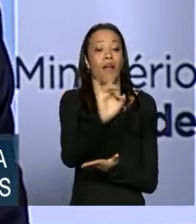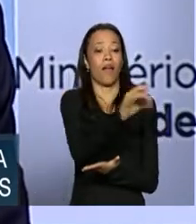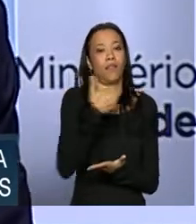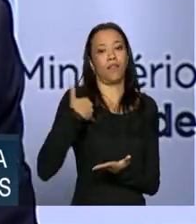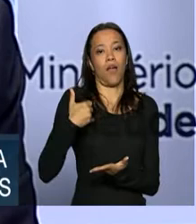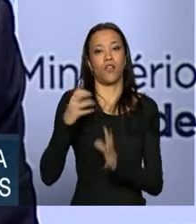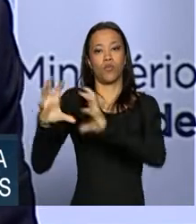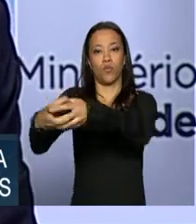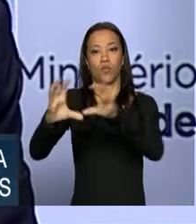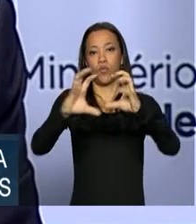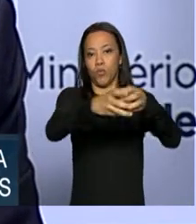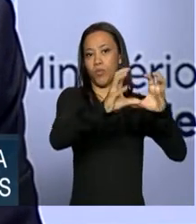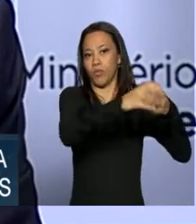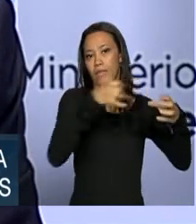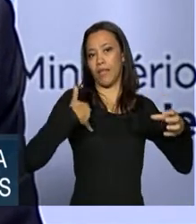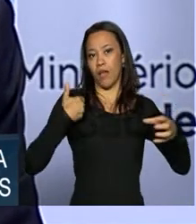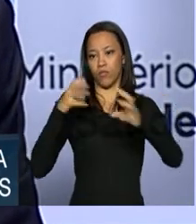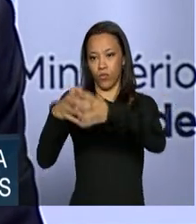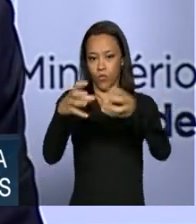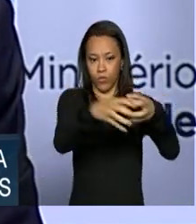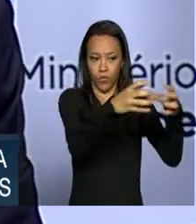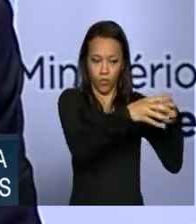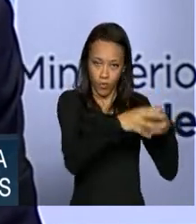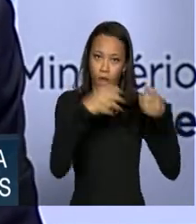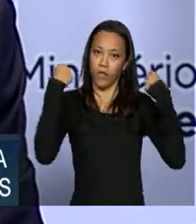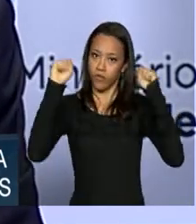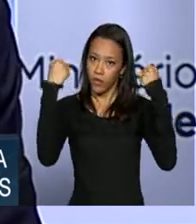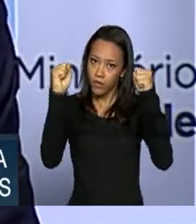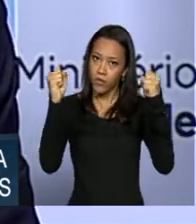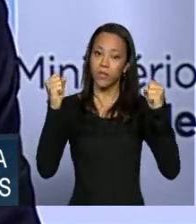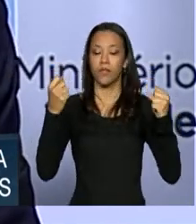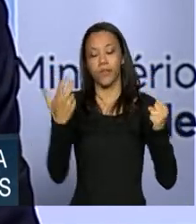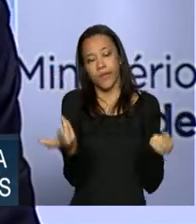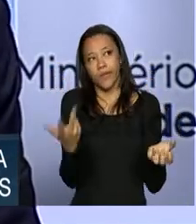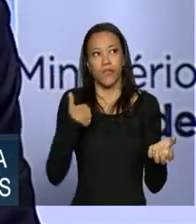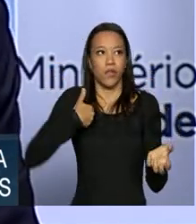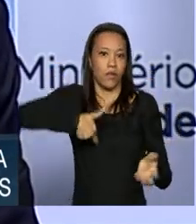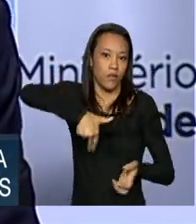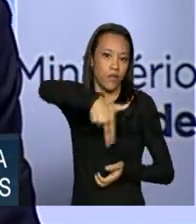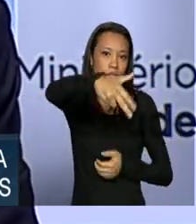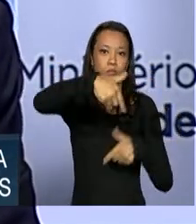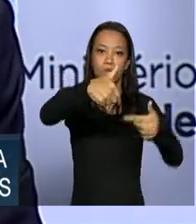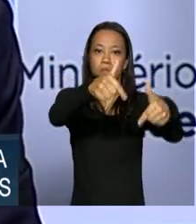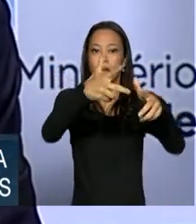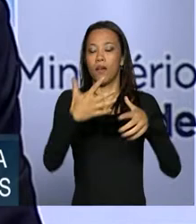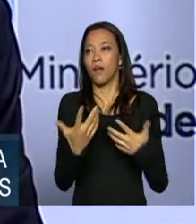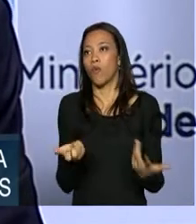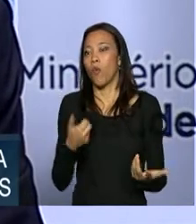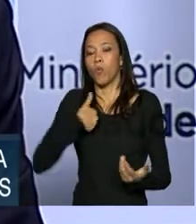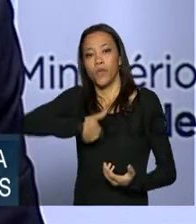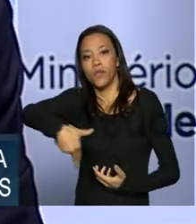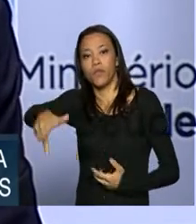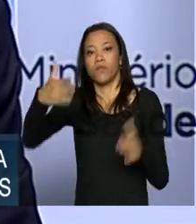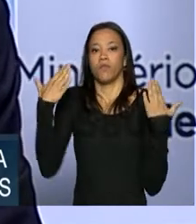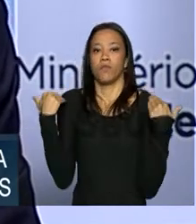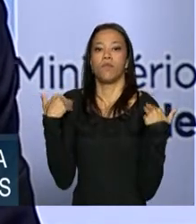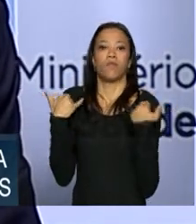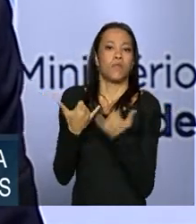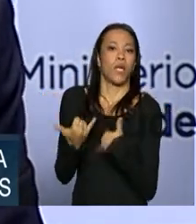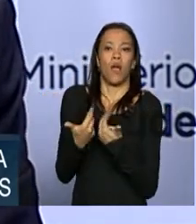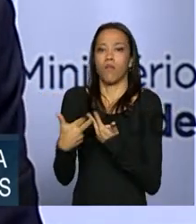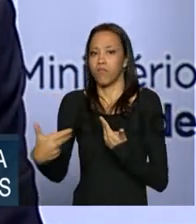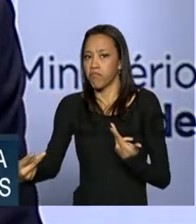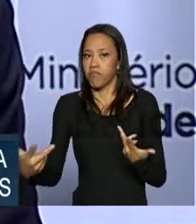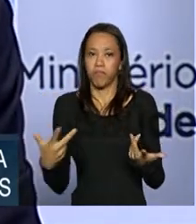etária. E é importante que assim seja. Né? Seja no deslocamento para o trabalho, para a escola, seja no lazer, né? Mas